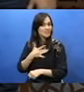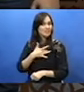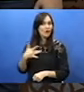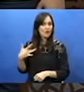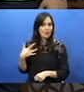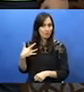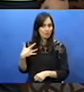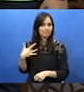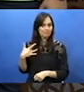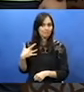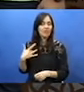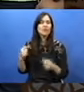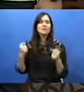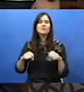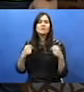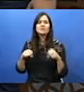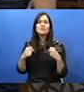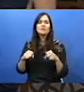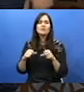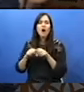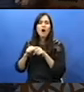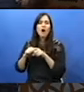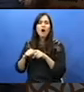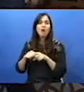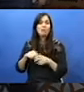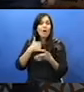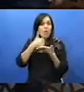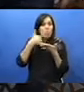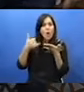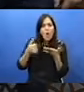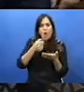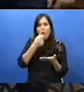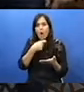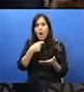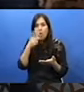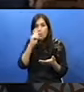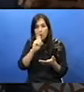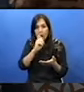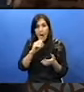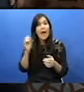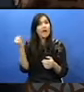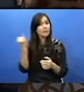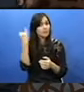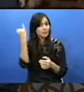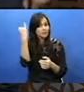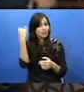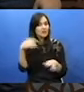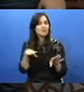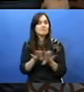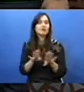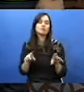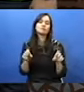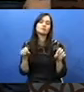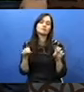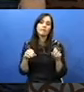através da combate às drogas, também lembrando da prevenção em relação à nossa pandemia que ainda está